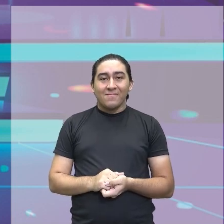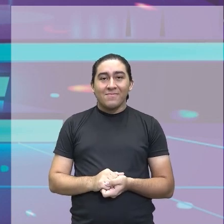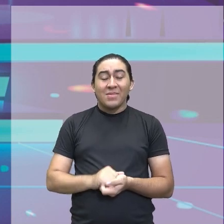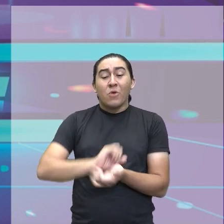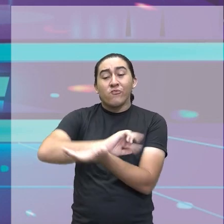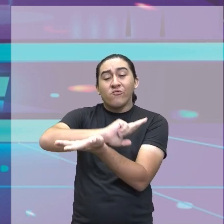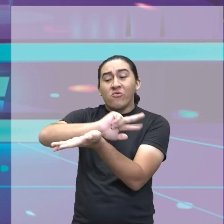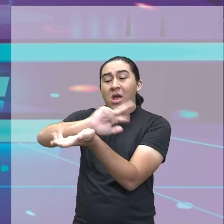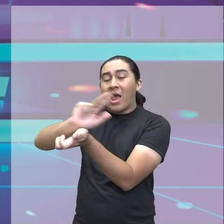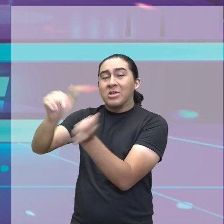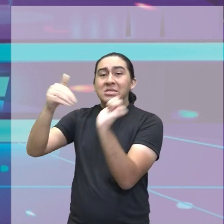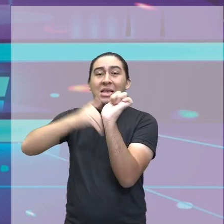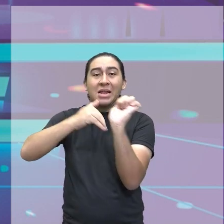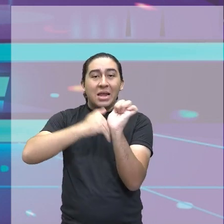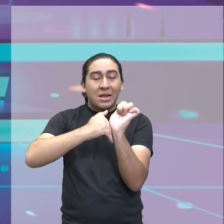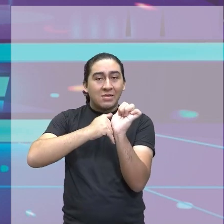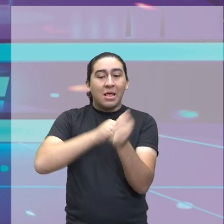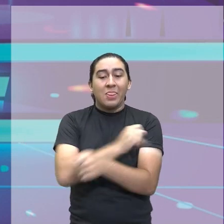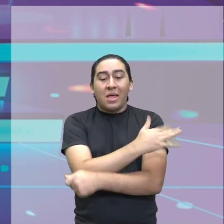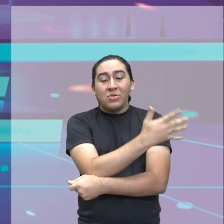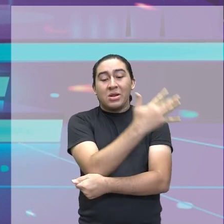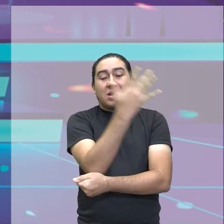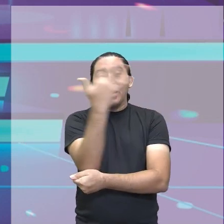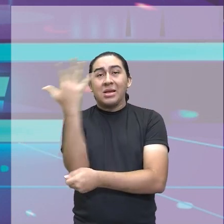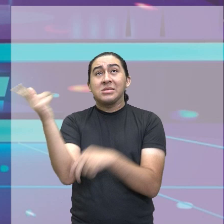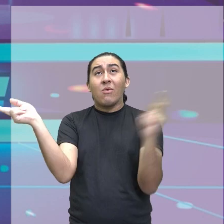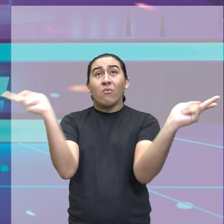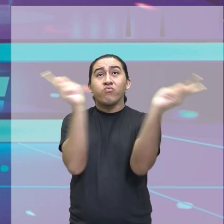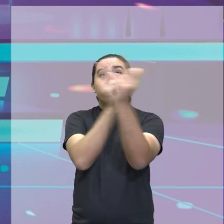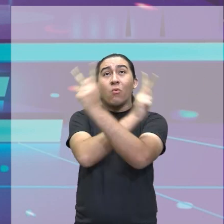mistérios, onde a natureza dança,